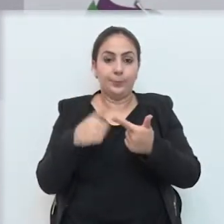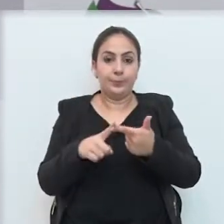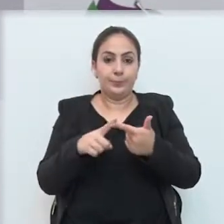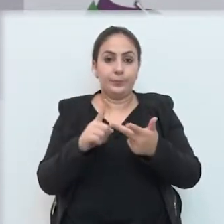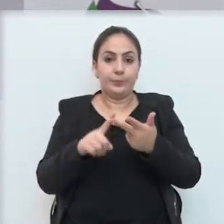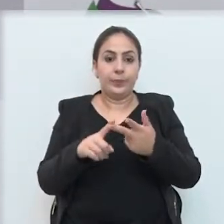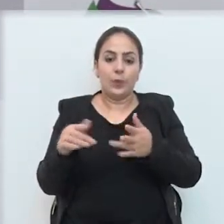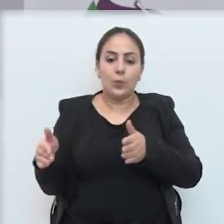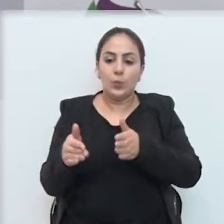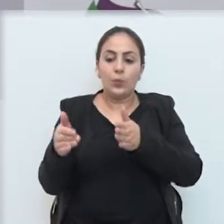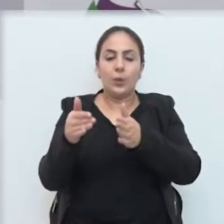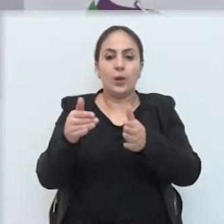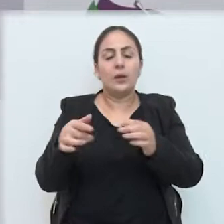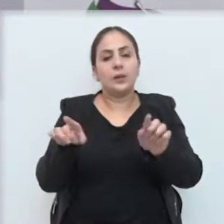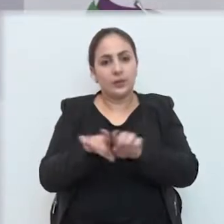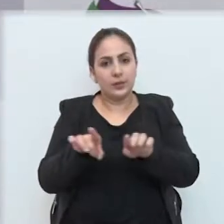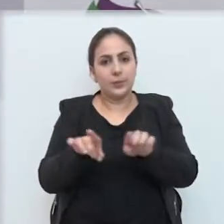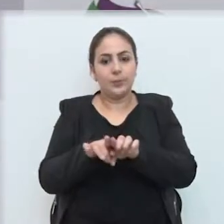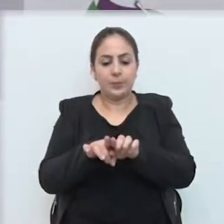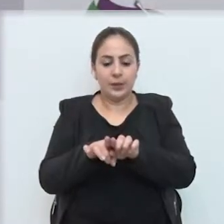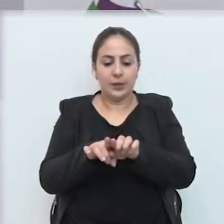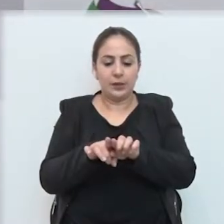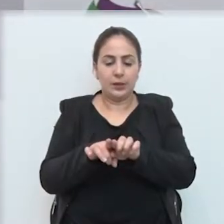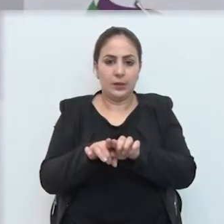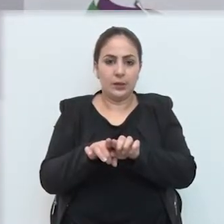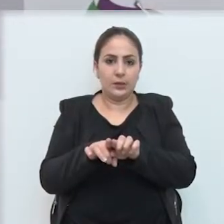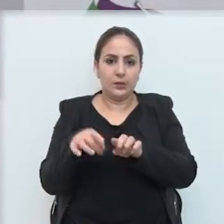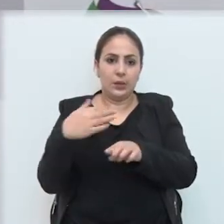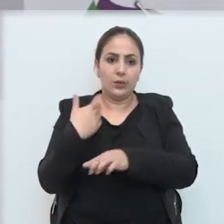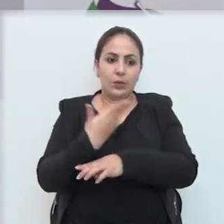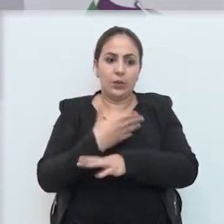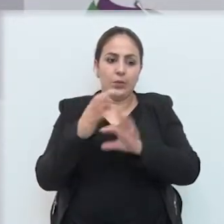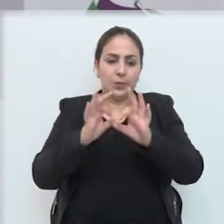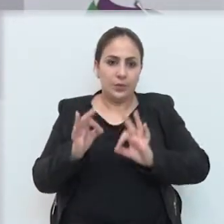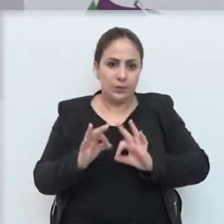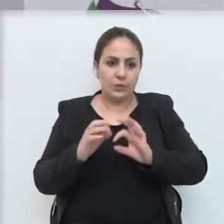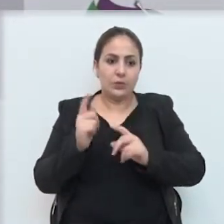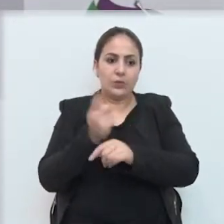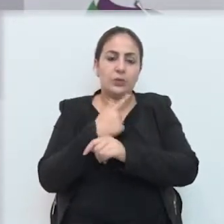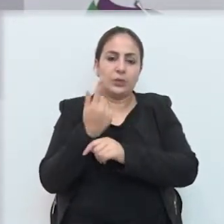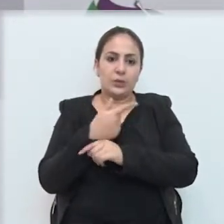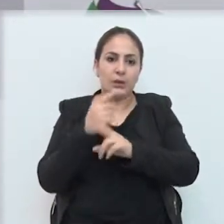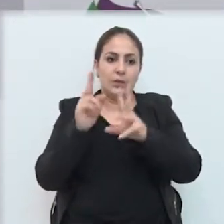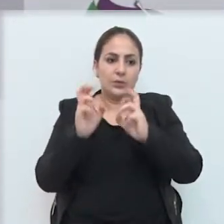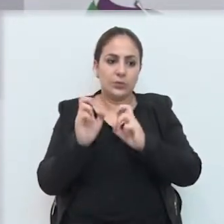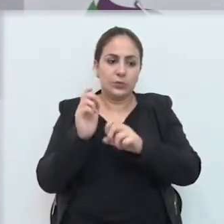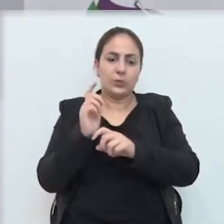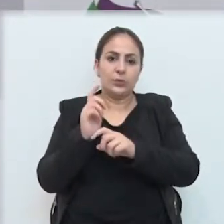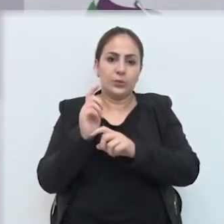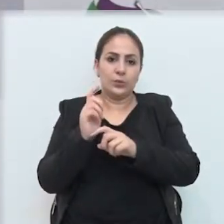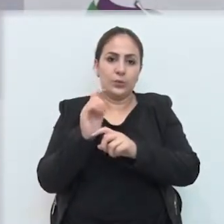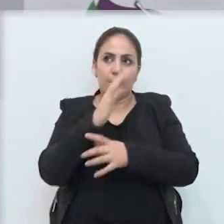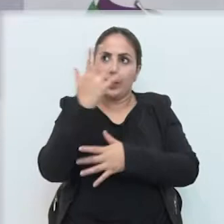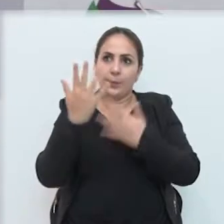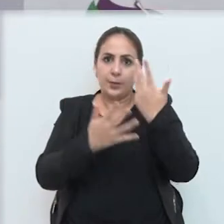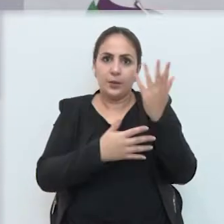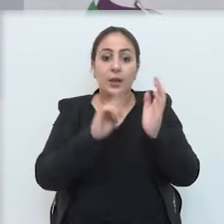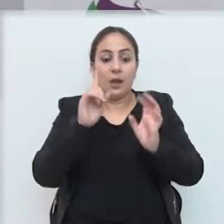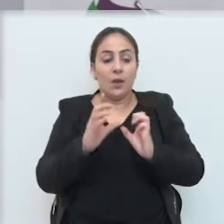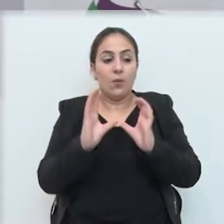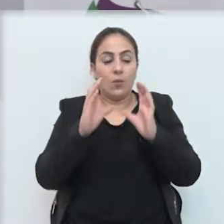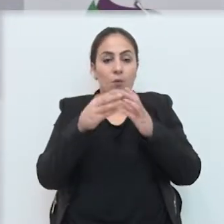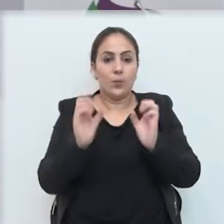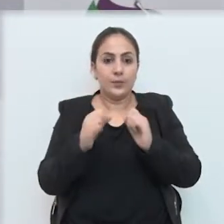tempo, do trajeto e também, no nosso planejamento sustentável, a questão do meio ambiente. Então, é